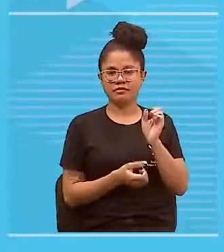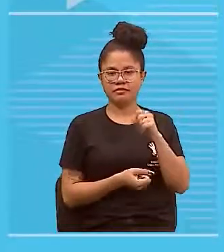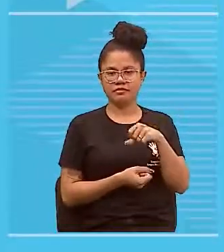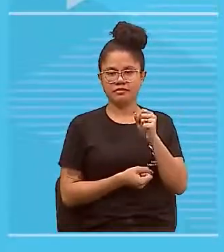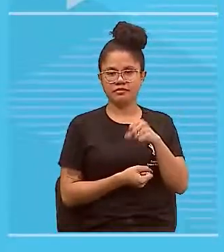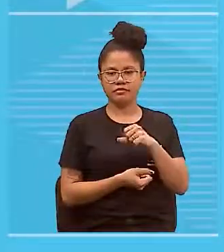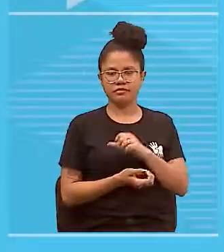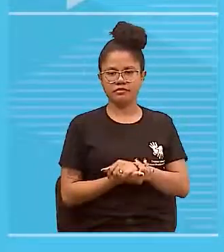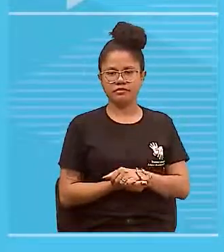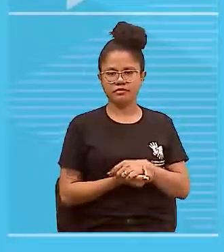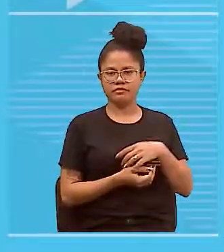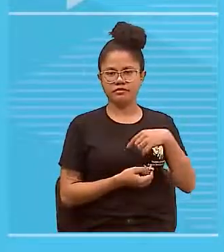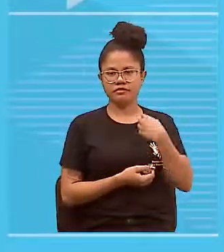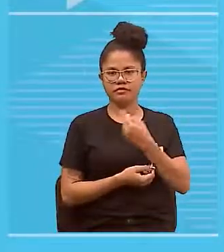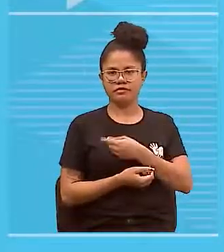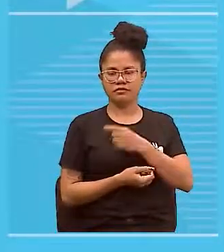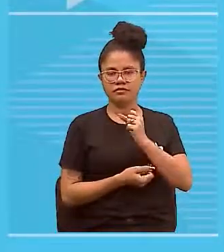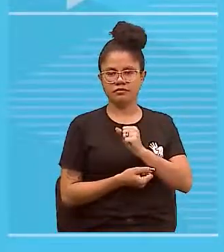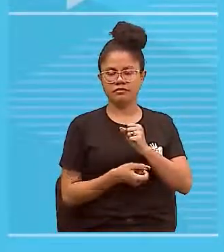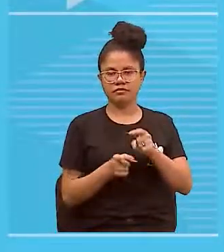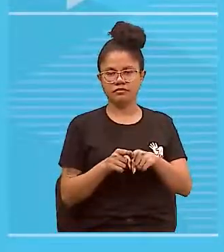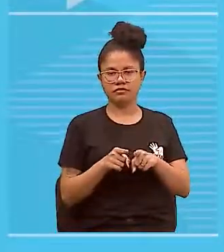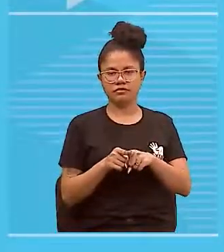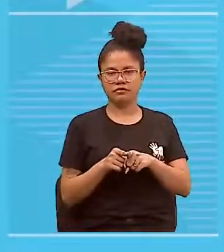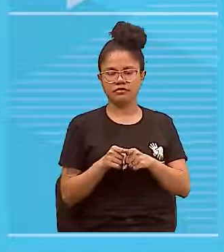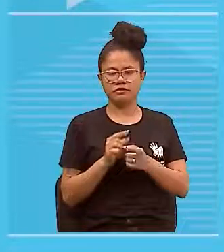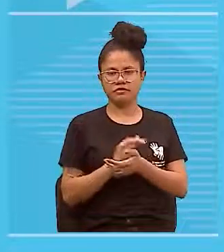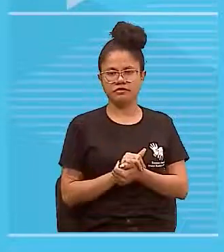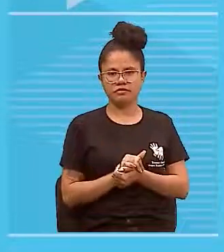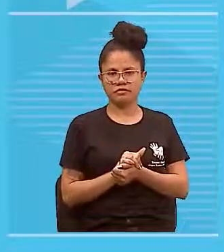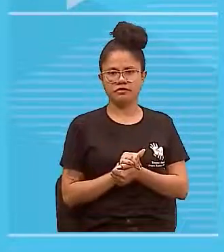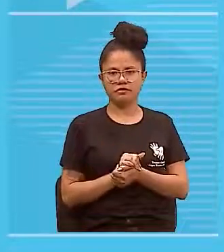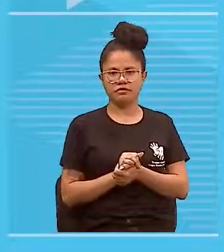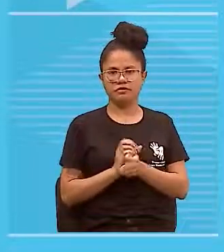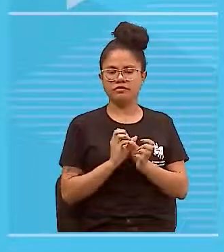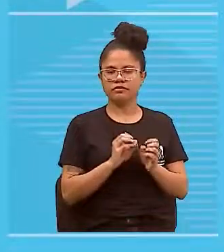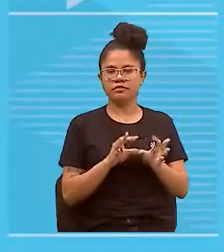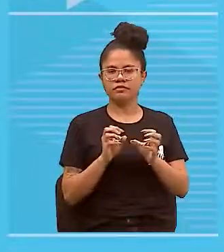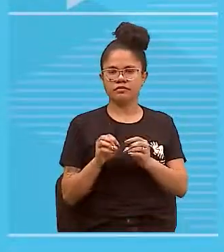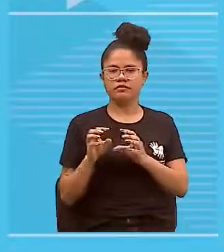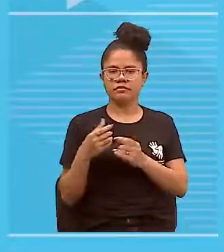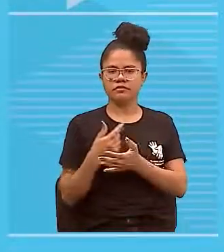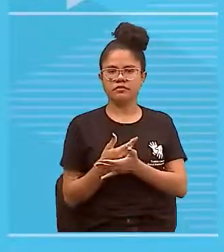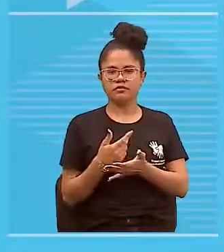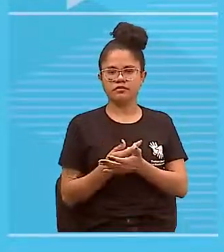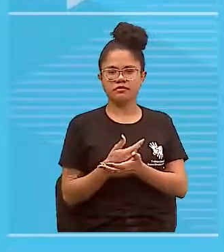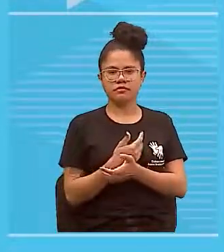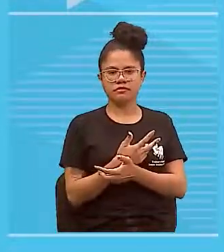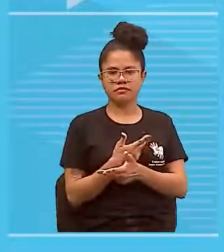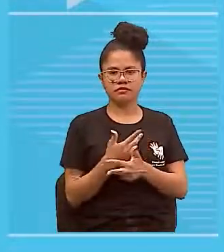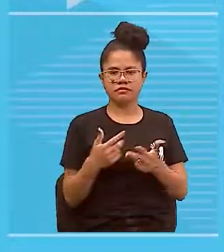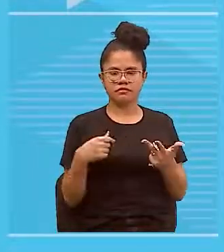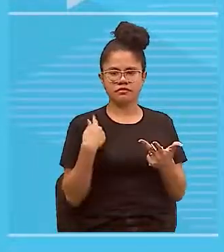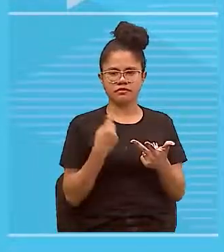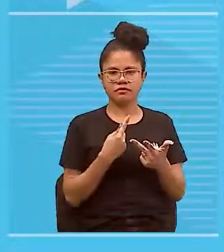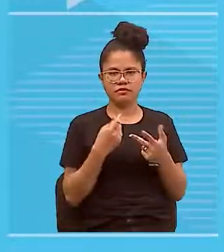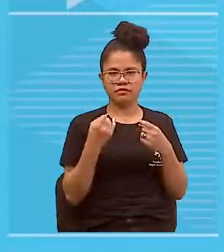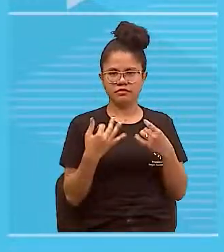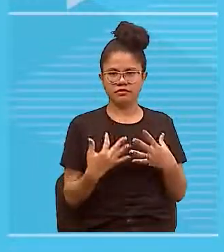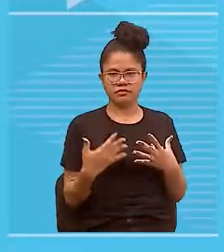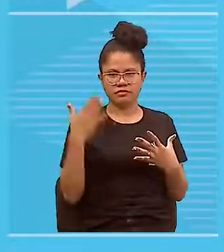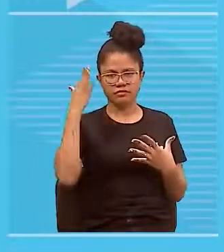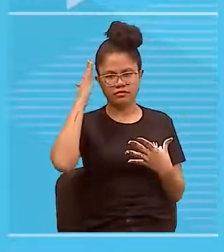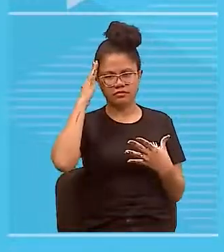Eu acho que a gente pode também construir uma aula inteira, né? A gente está construindo aqui essa compreensão,